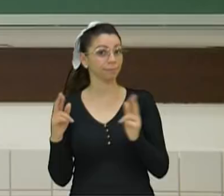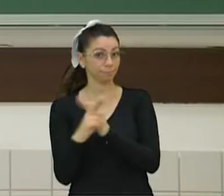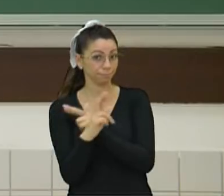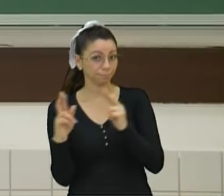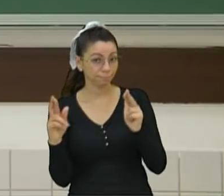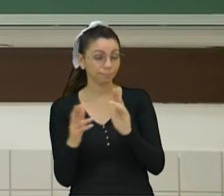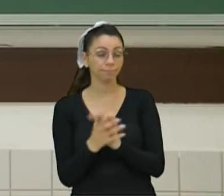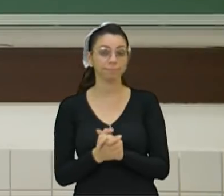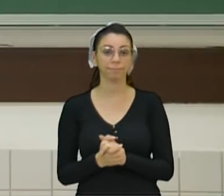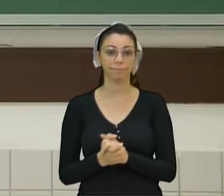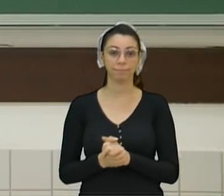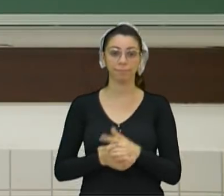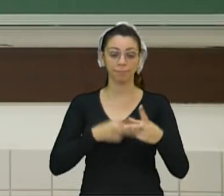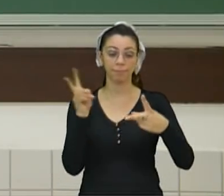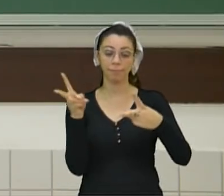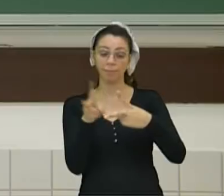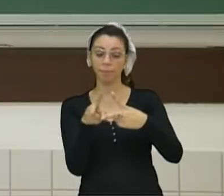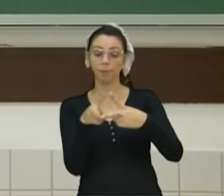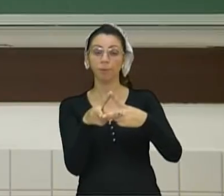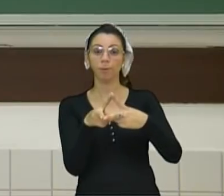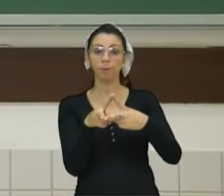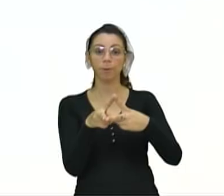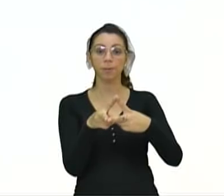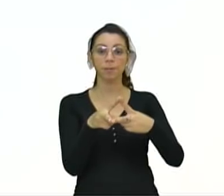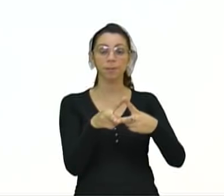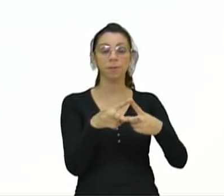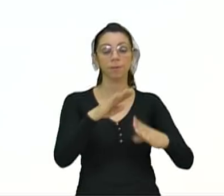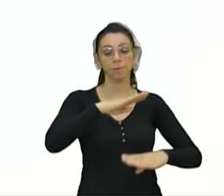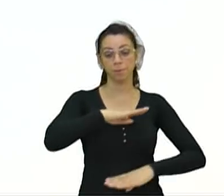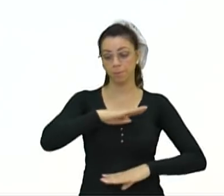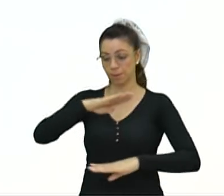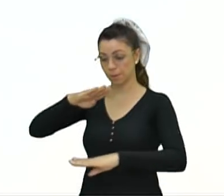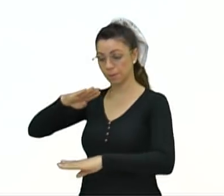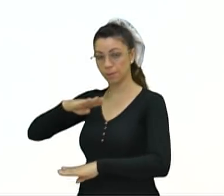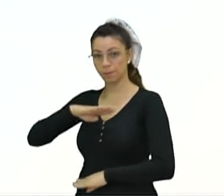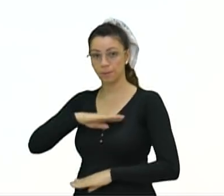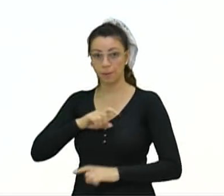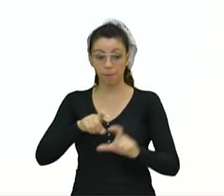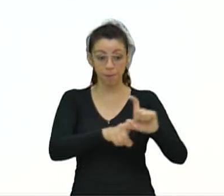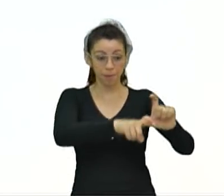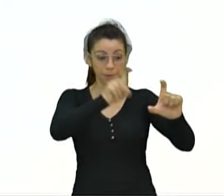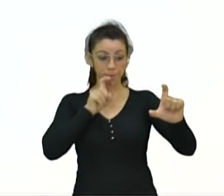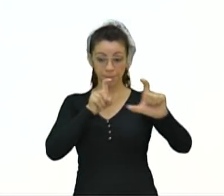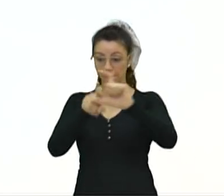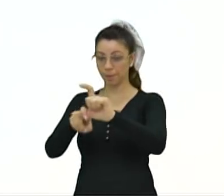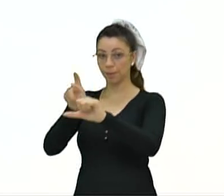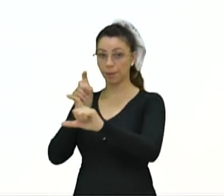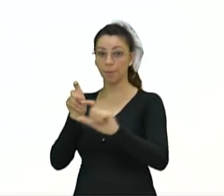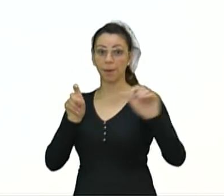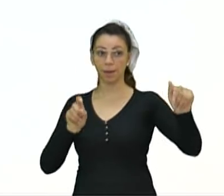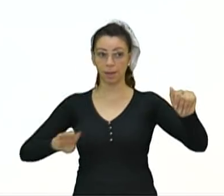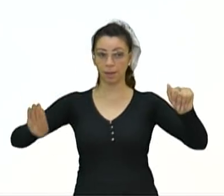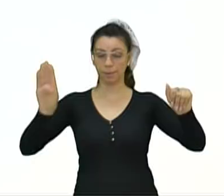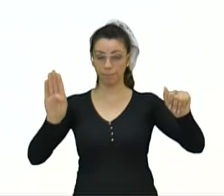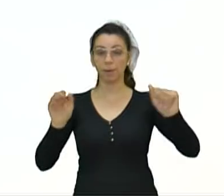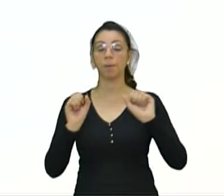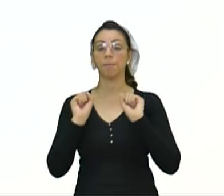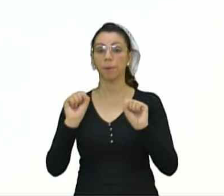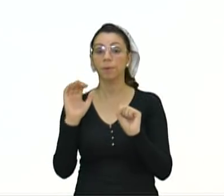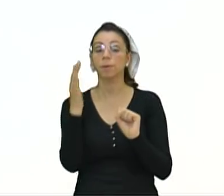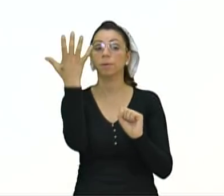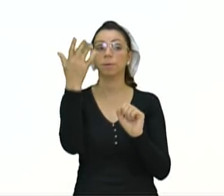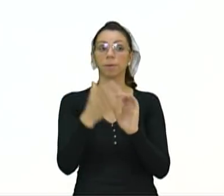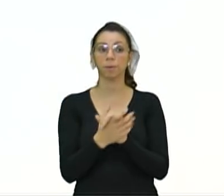olha só. Dois eventos independentes, A e B, certo? São tais que a probabilidade de ocorrer A